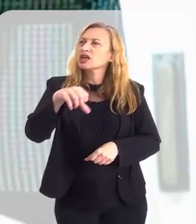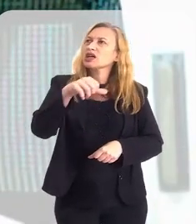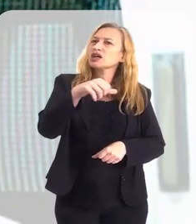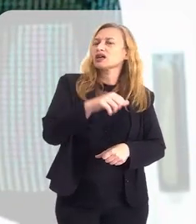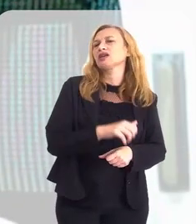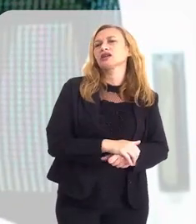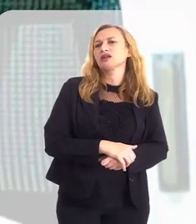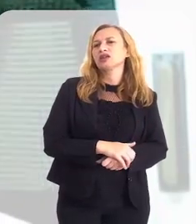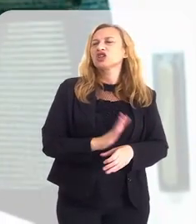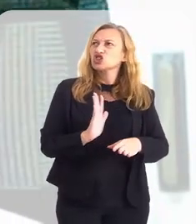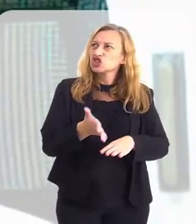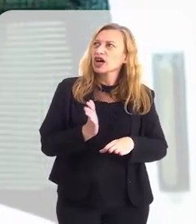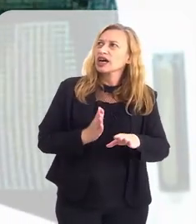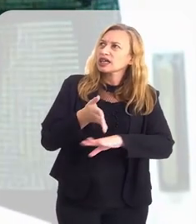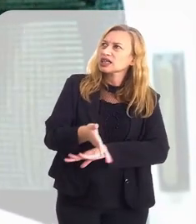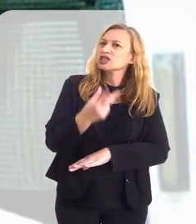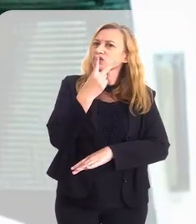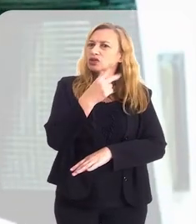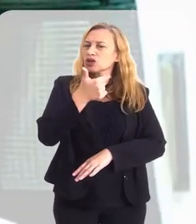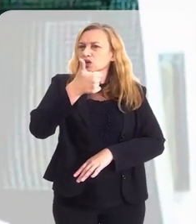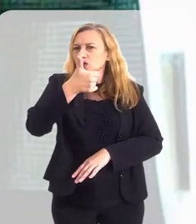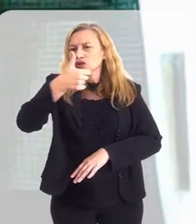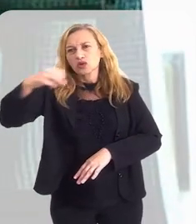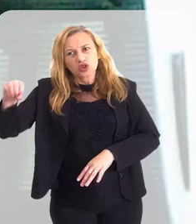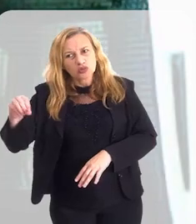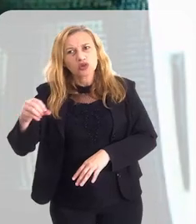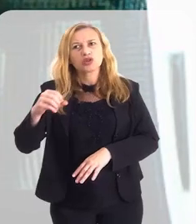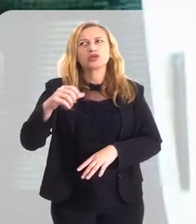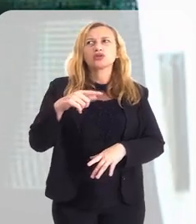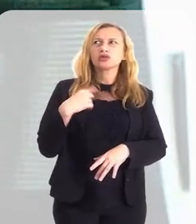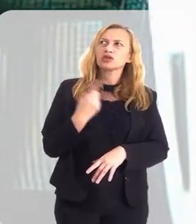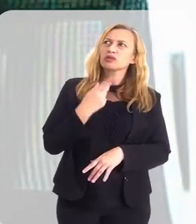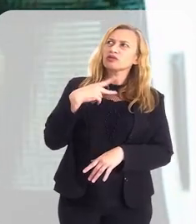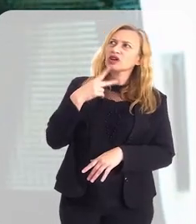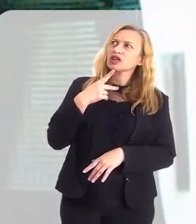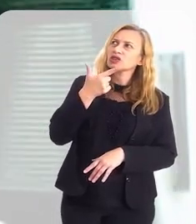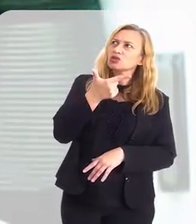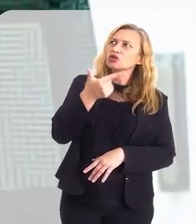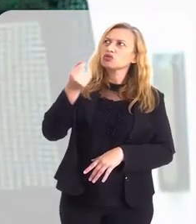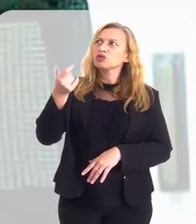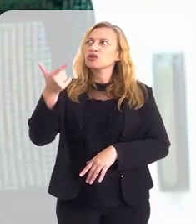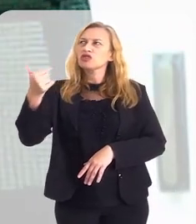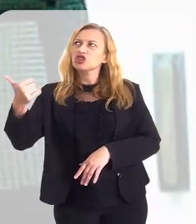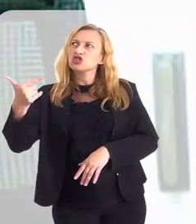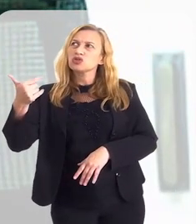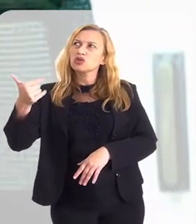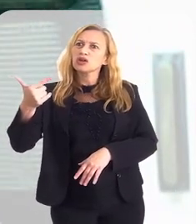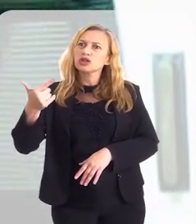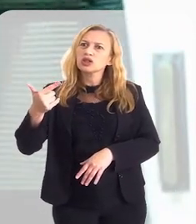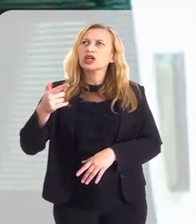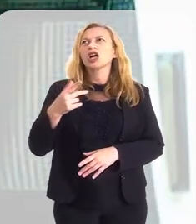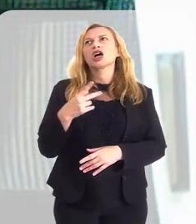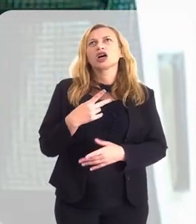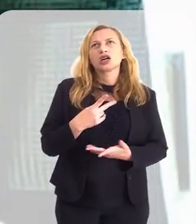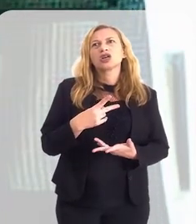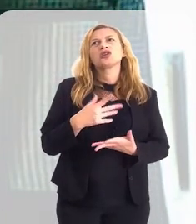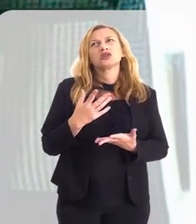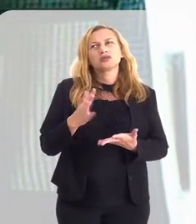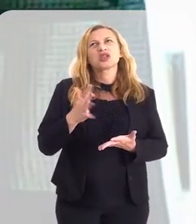dos anos 1990, já entrando nos anos 2000, nós estamos em 2022, então estou falando aí de algo em torno